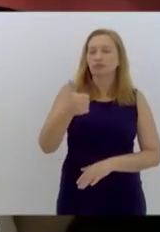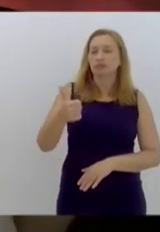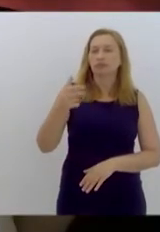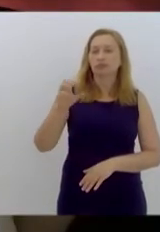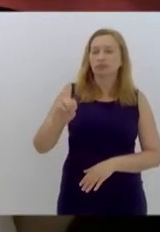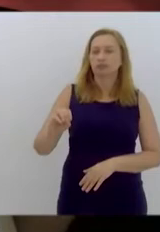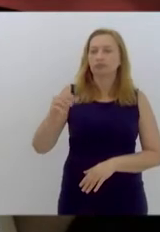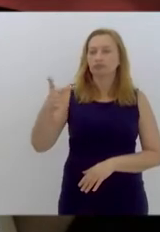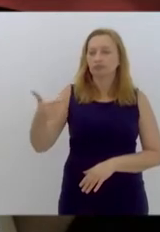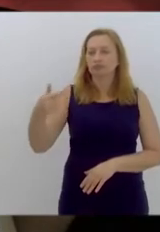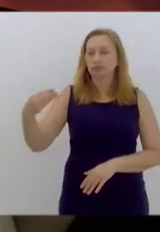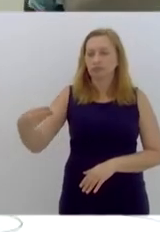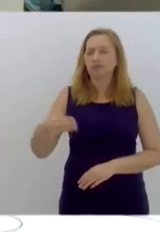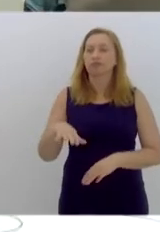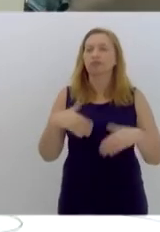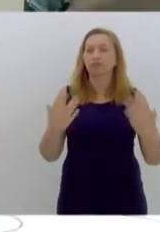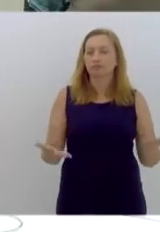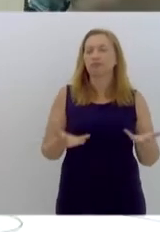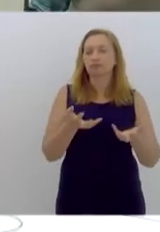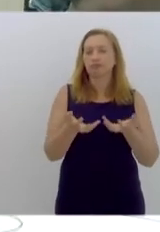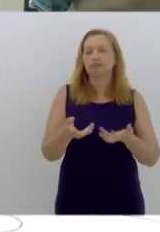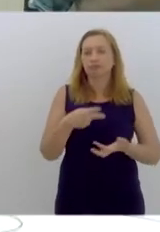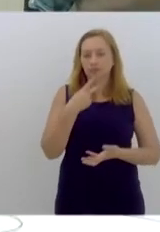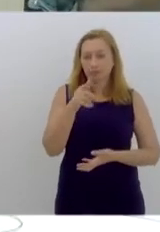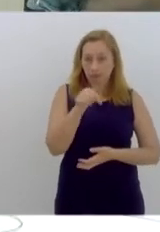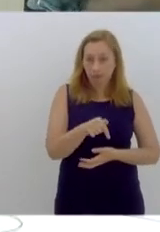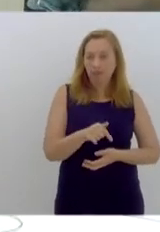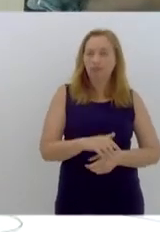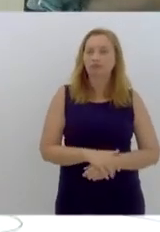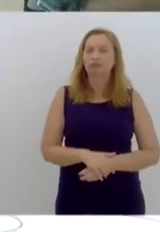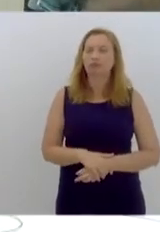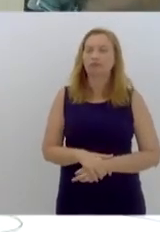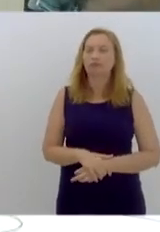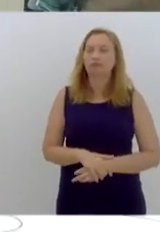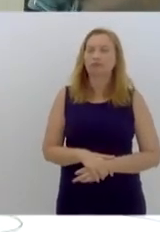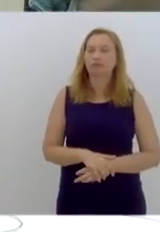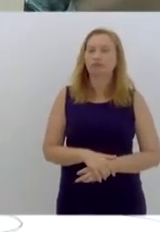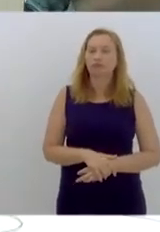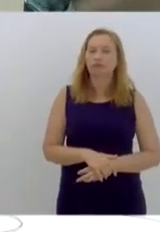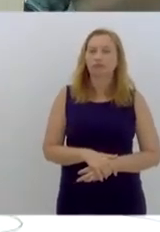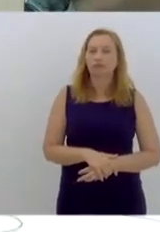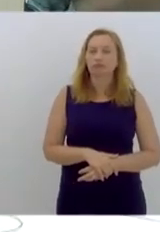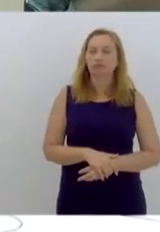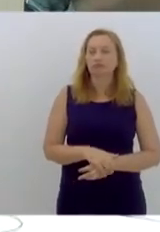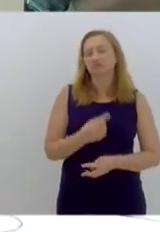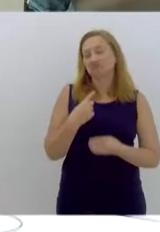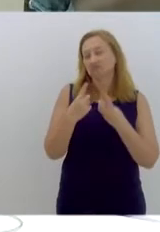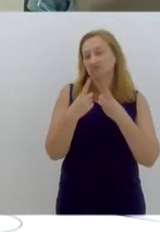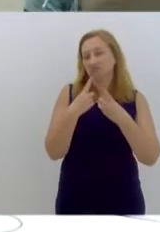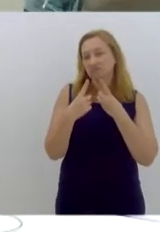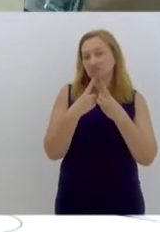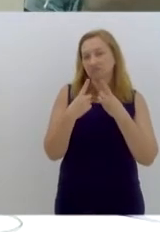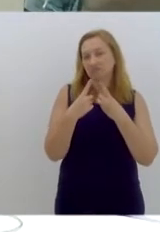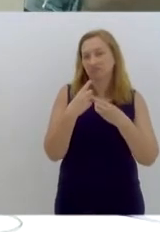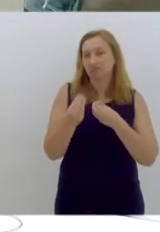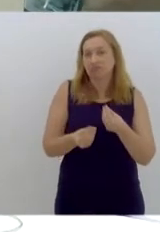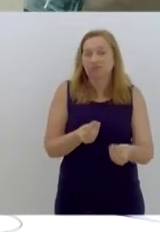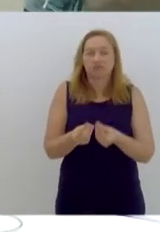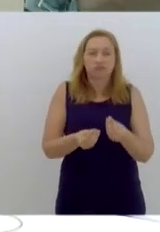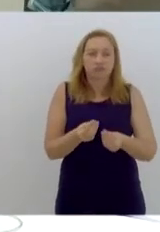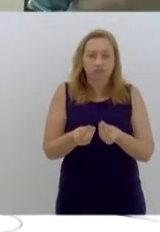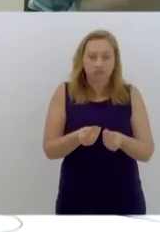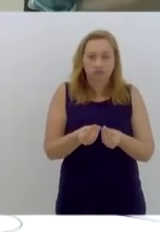2023. Né? Então, eu estou querendo colocar isso, porque eu não vou entrar aqui em discussão de como é que a